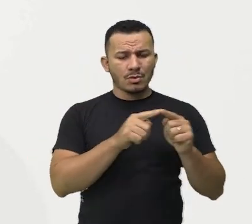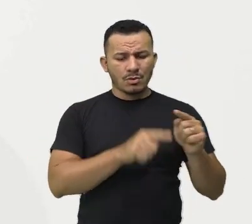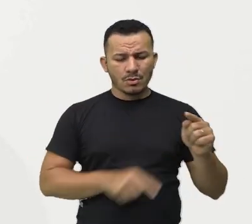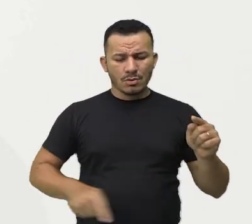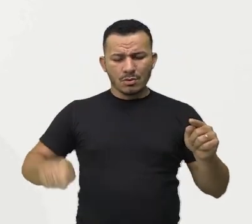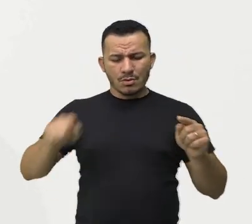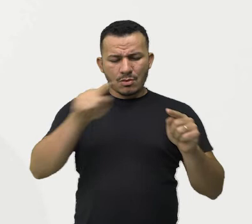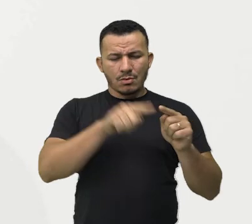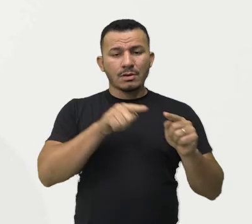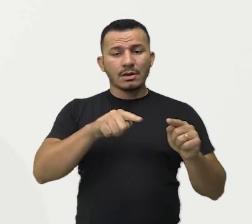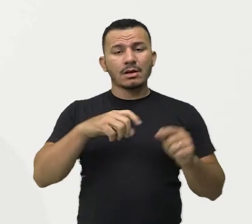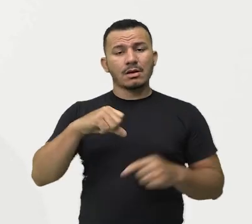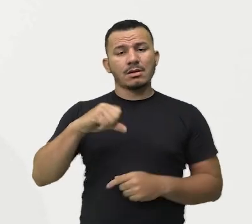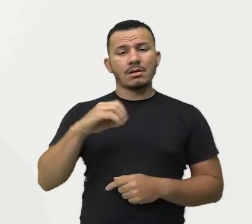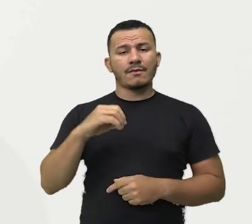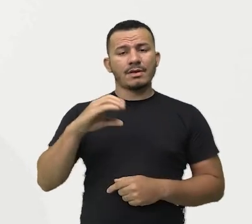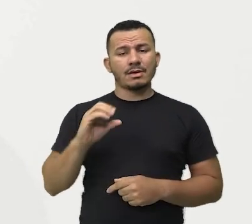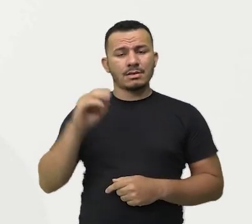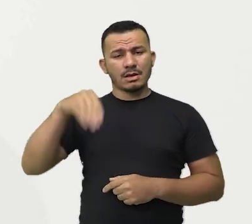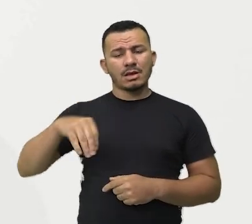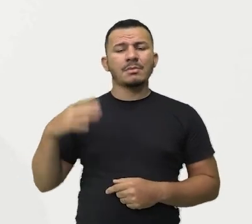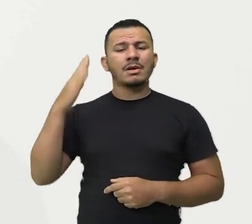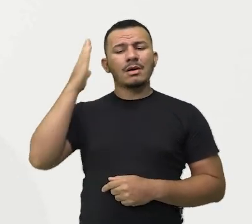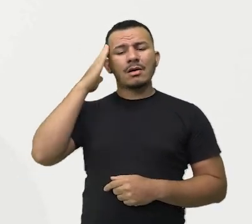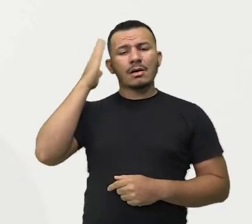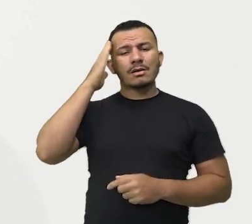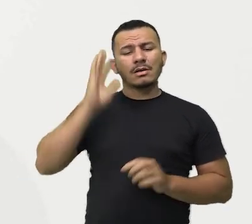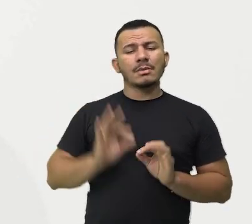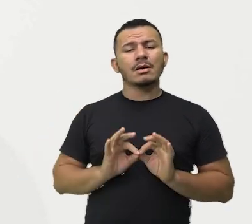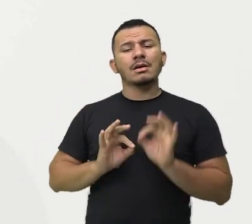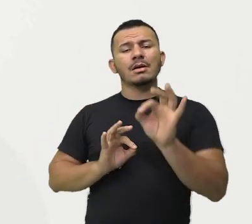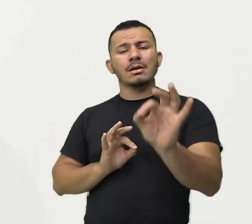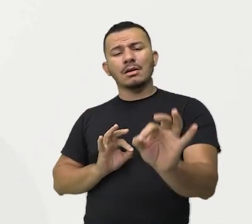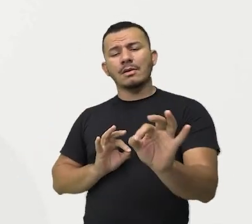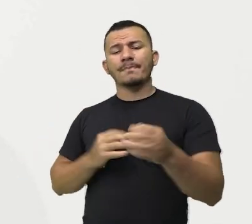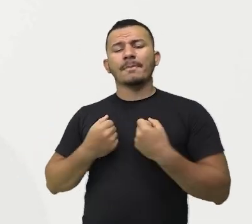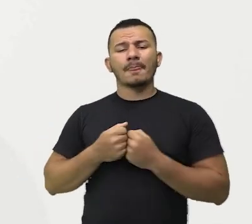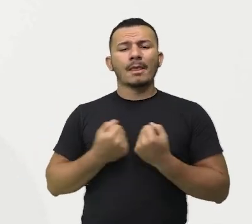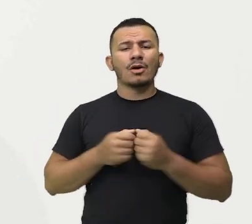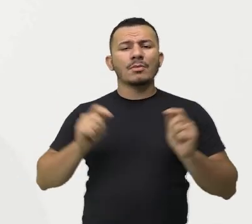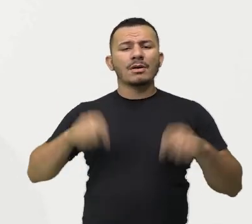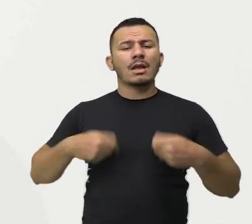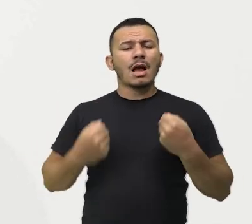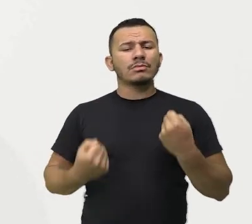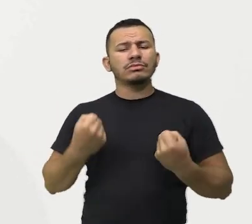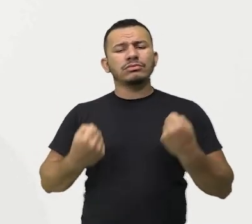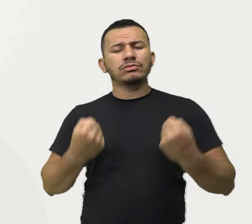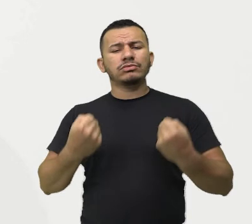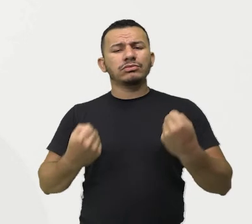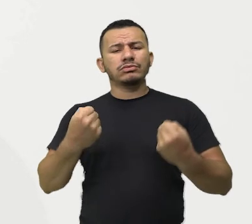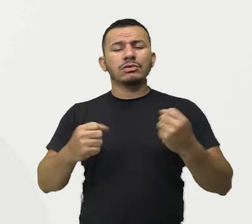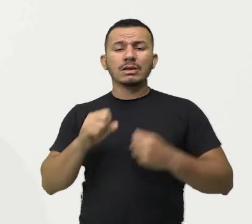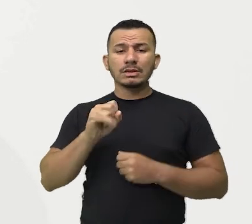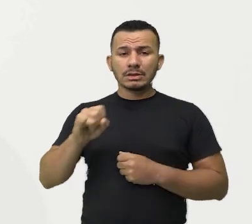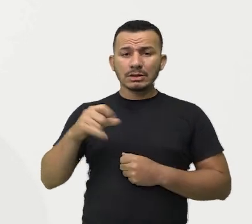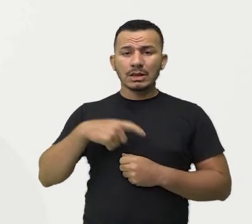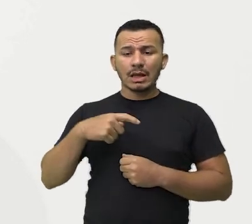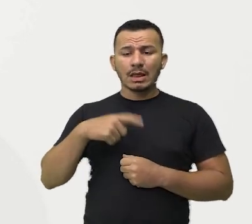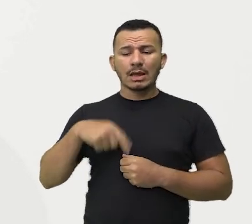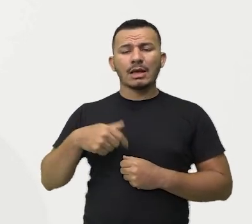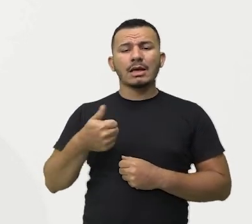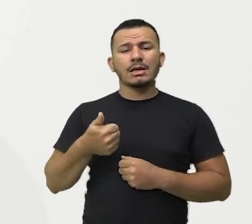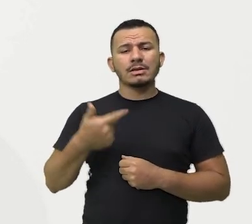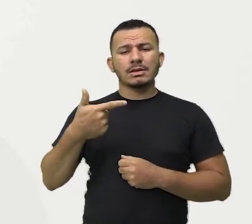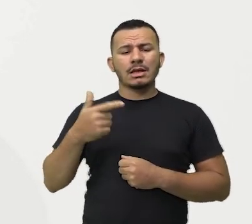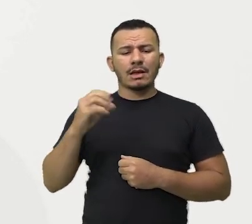ônibus e essa roda tem 90 centímetros de raio. Que distância em metro o ônibus terá percorrido